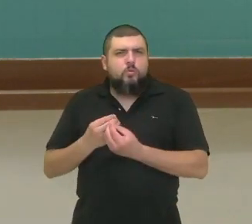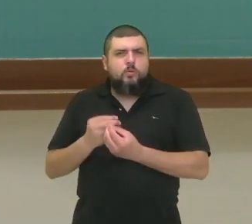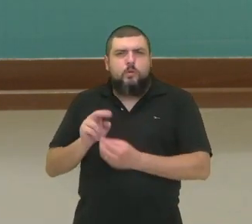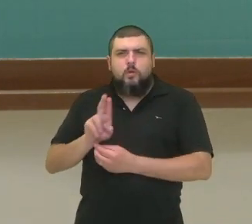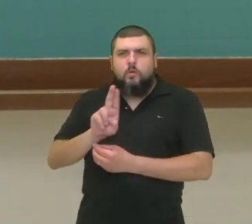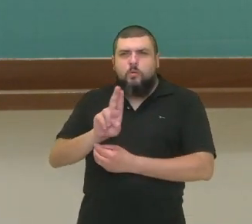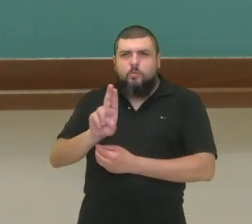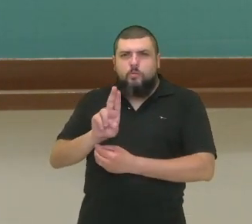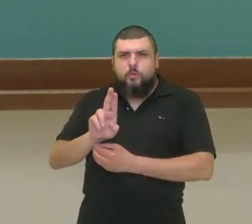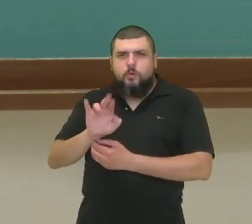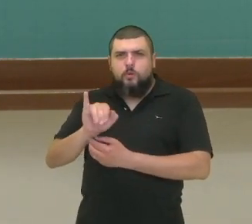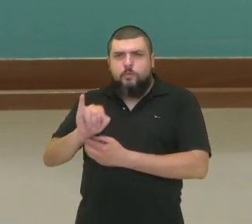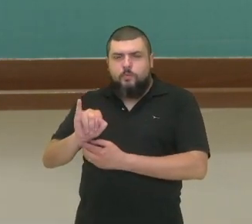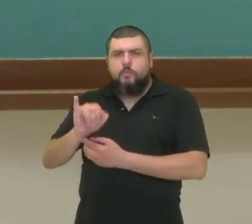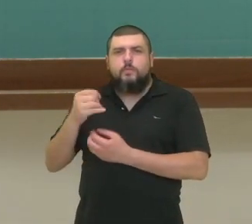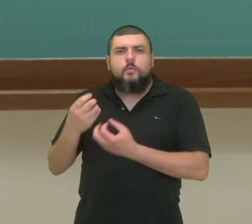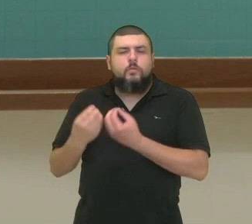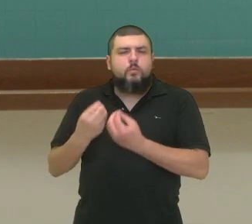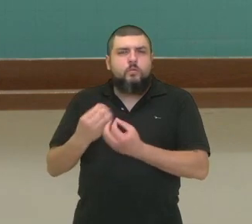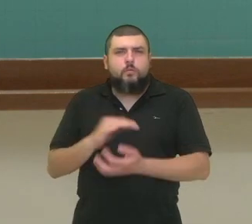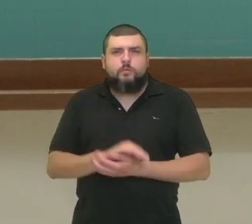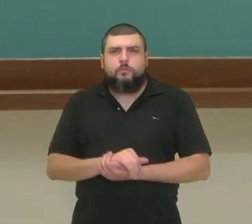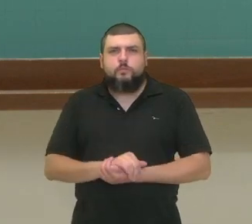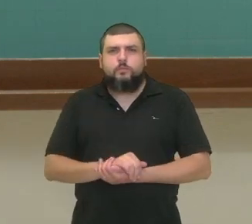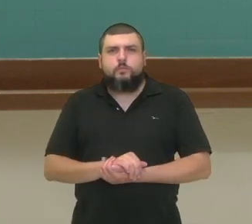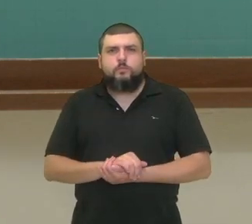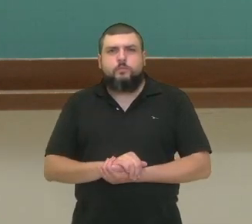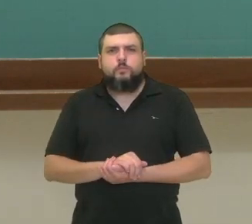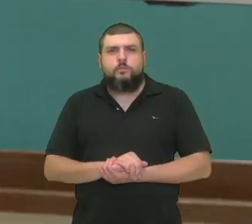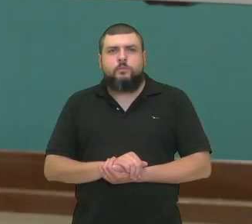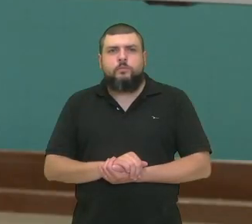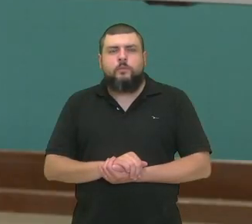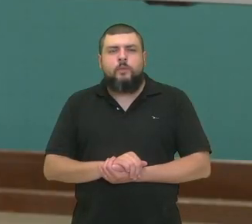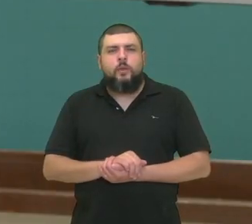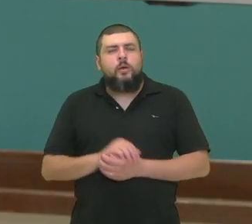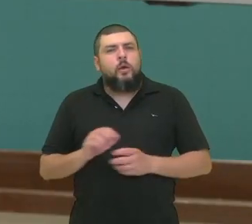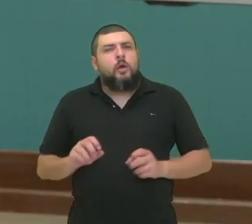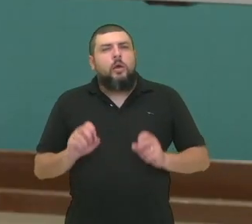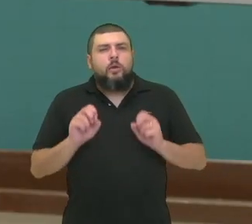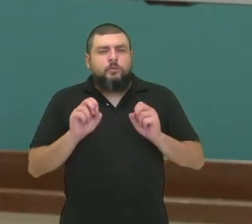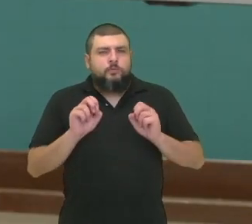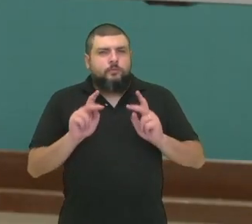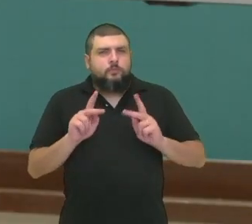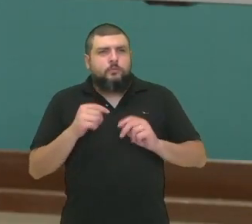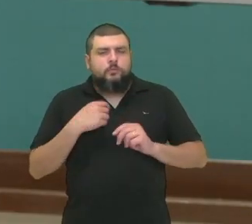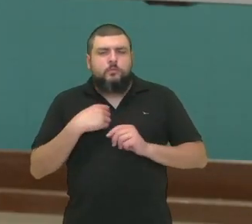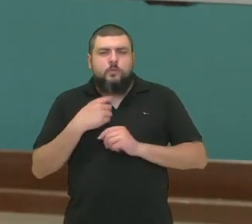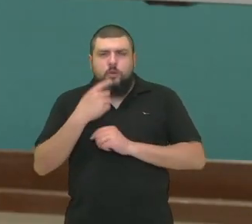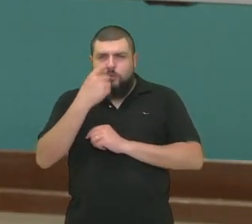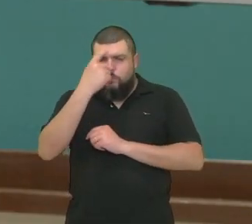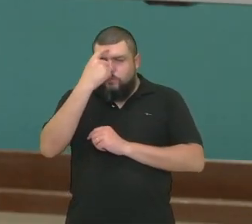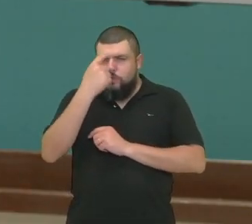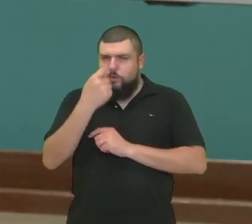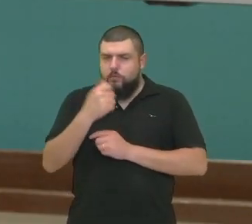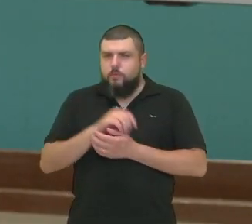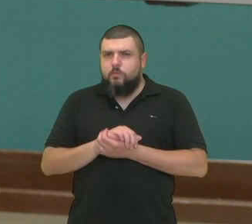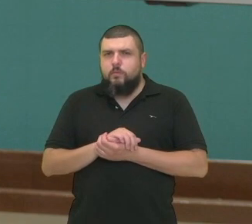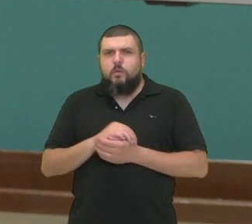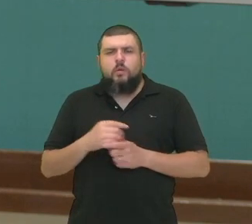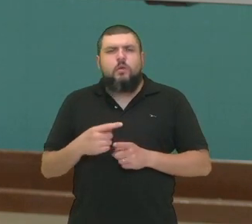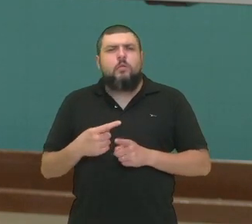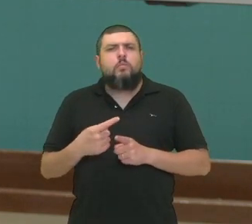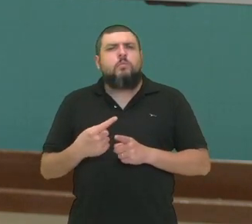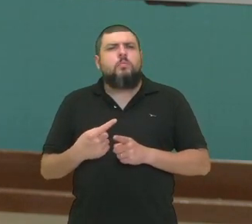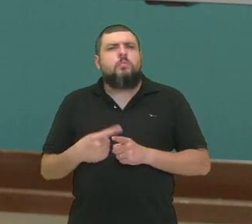e como que a gente pode aplicá-la. Então, nós sabemos aqui, vamos pensar um pouquinho, né, dentro de um problema, mas por que há